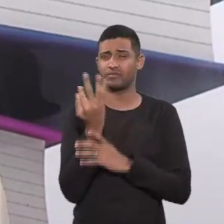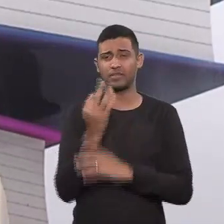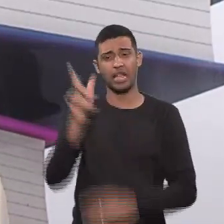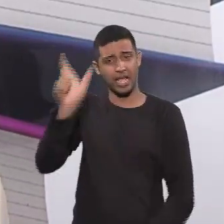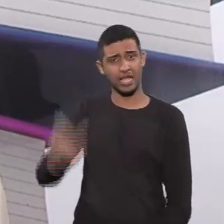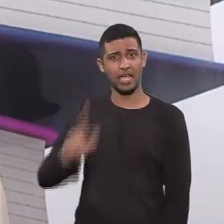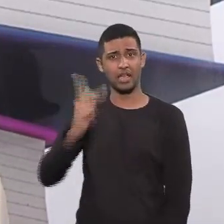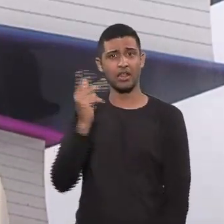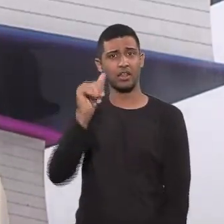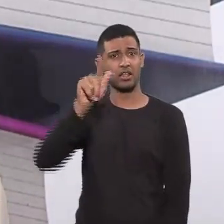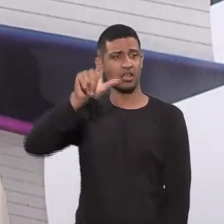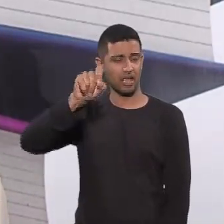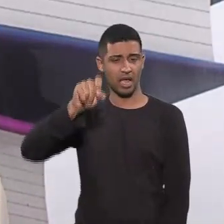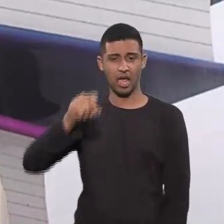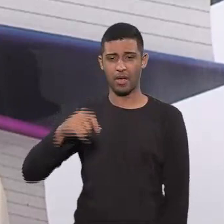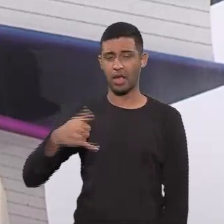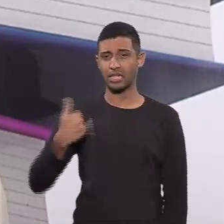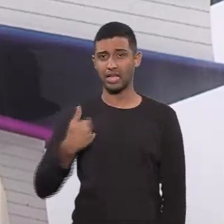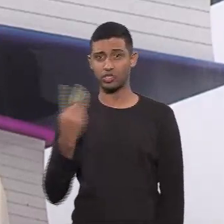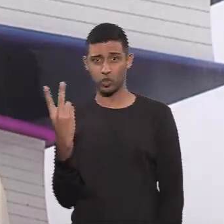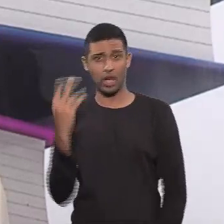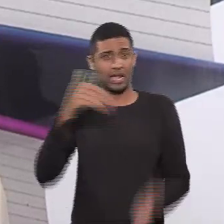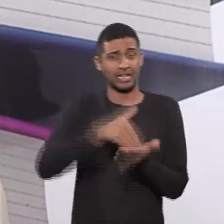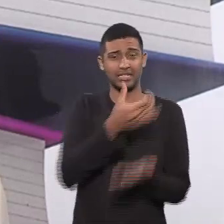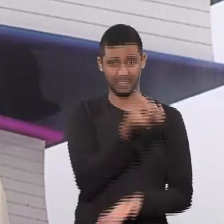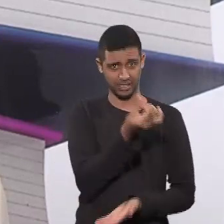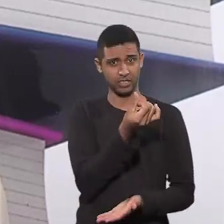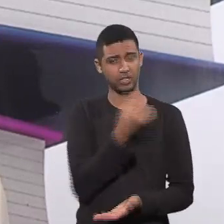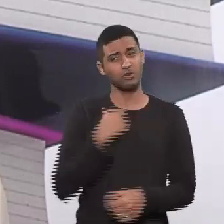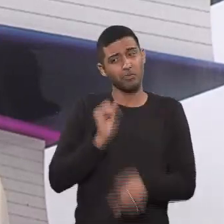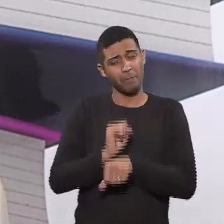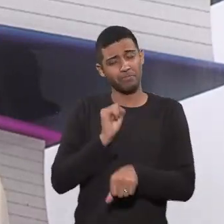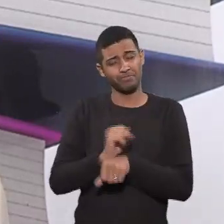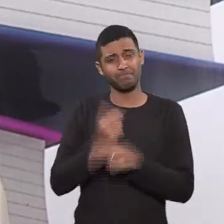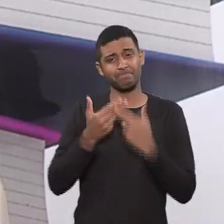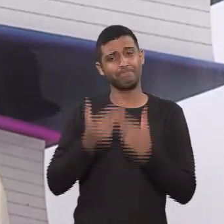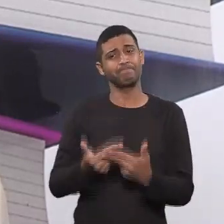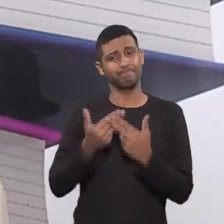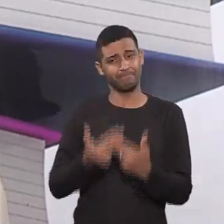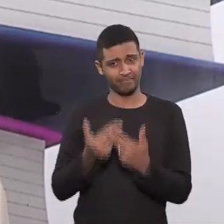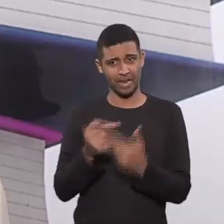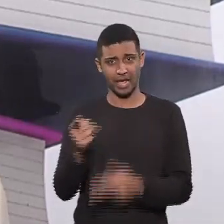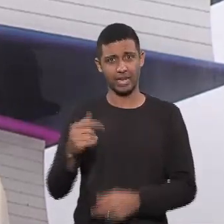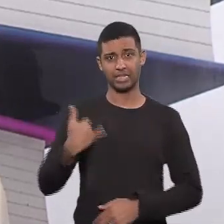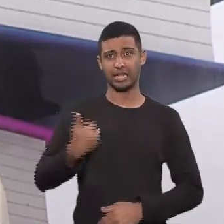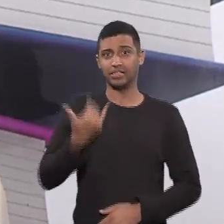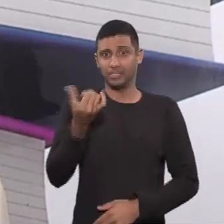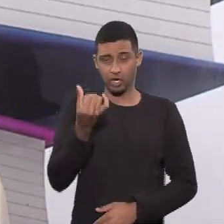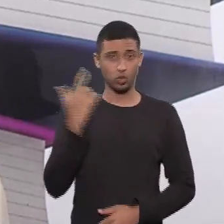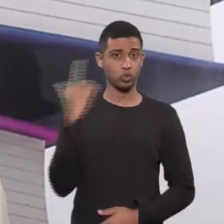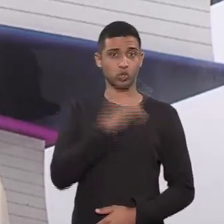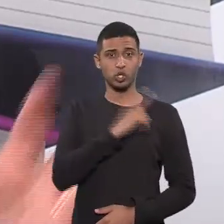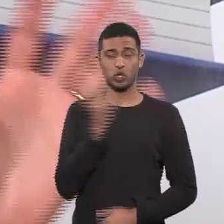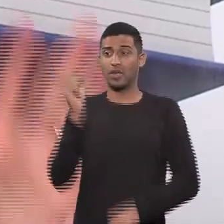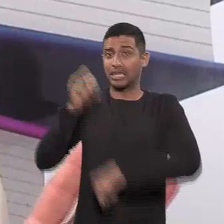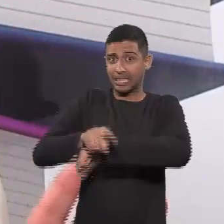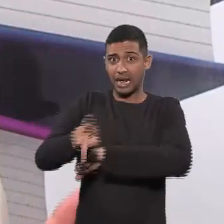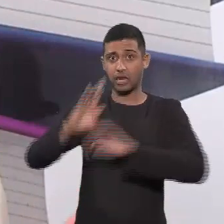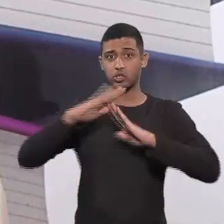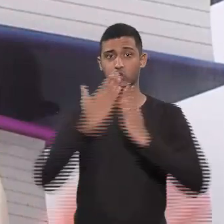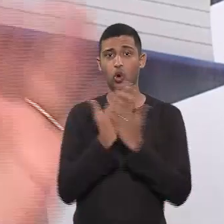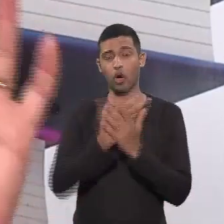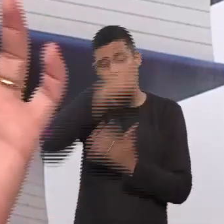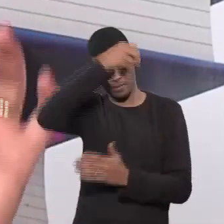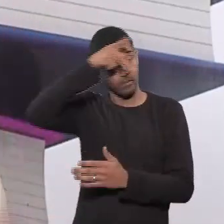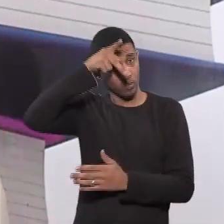o Iago, de 2 anos até 6 anos, eu esperei ele ficar com a idade de 6 anos para entrar na escola pública, porque era só com